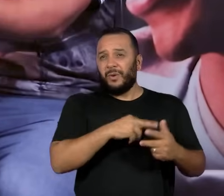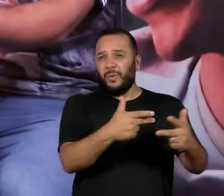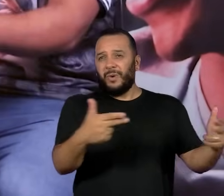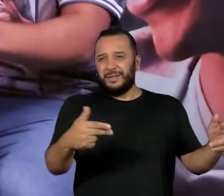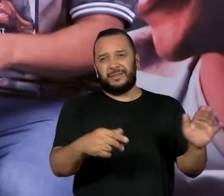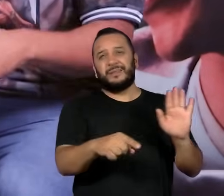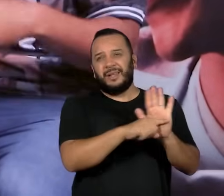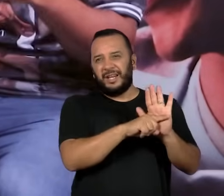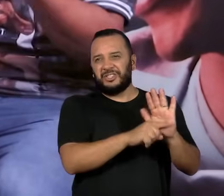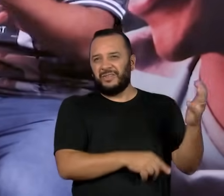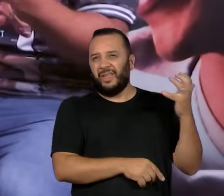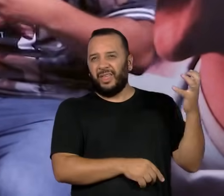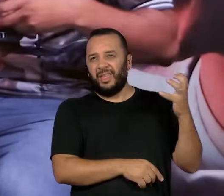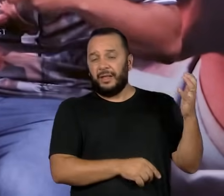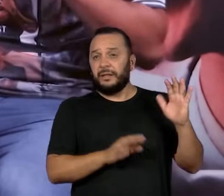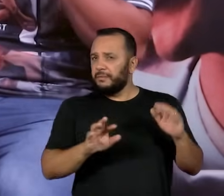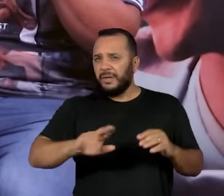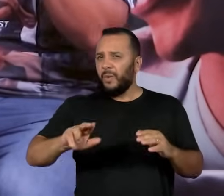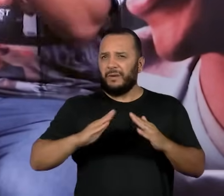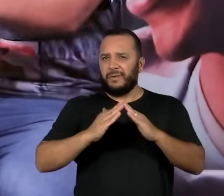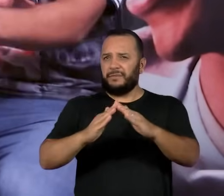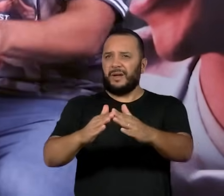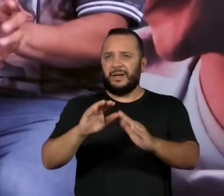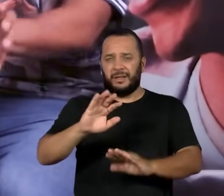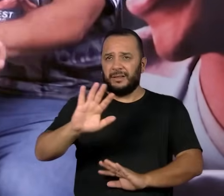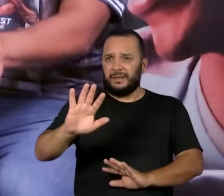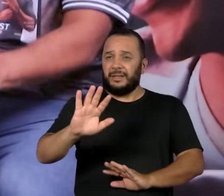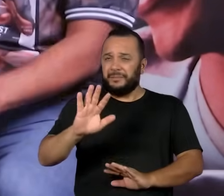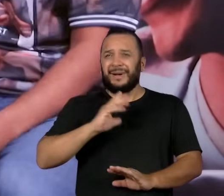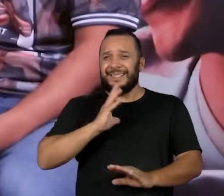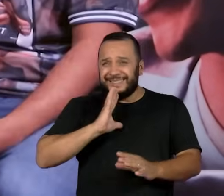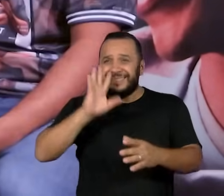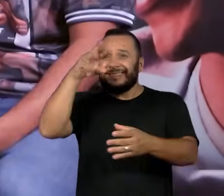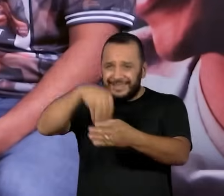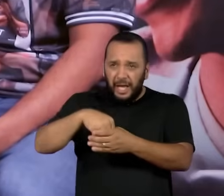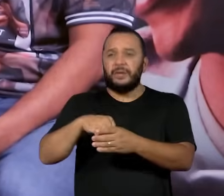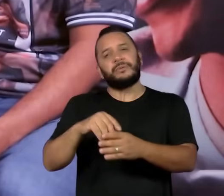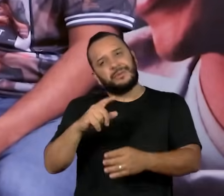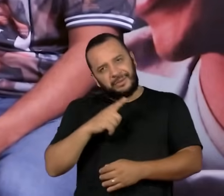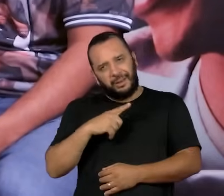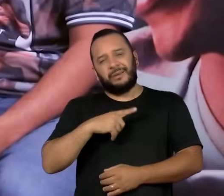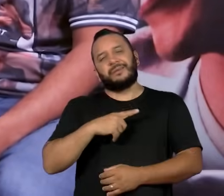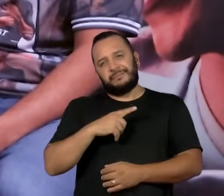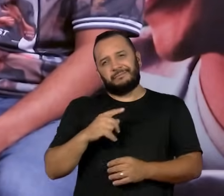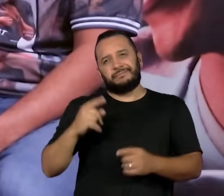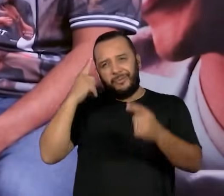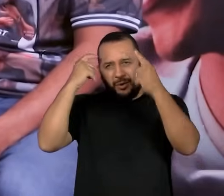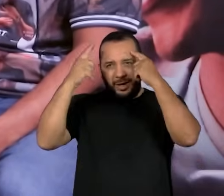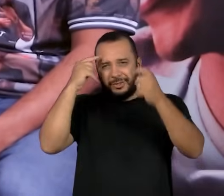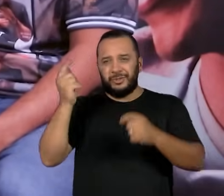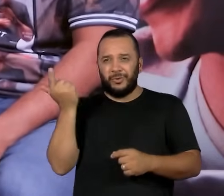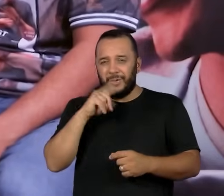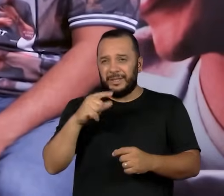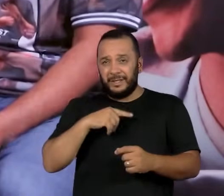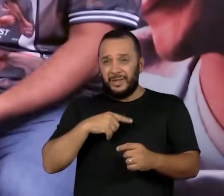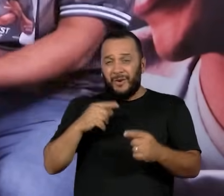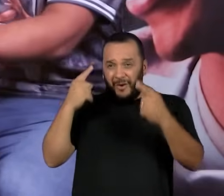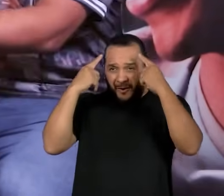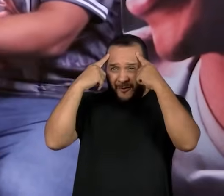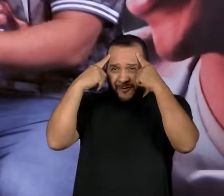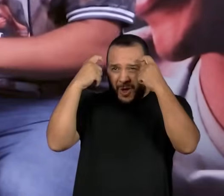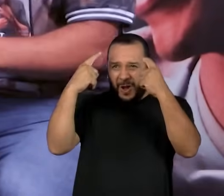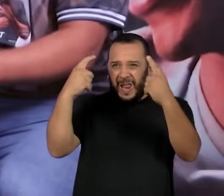que produz a violência, né? Mas tá lá, chega até nós. E a gente conseguiu driblar tudo isso, sabe?